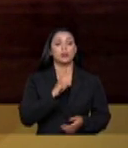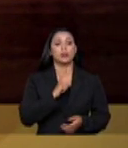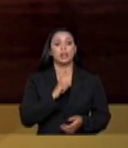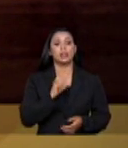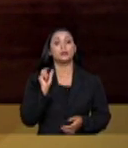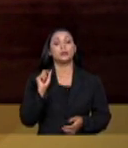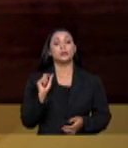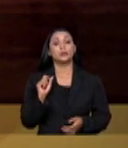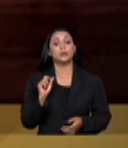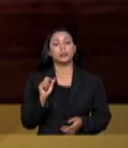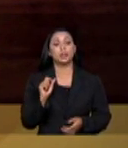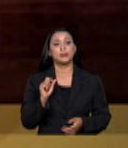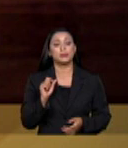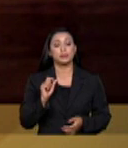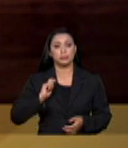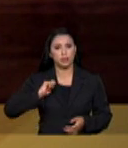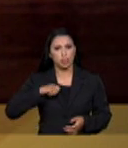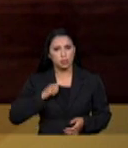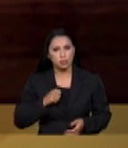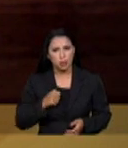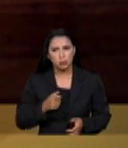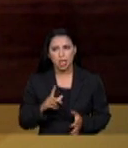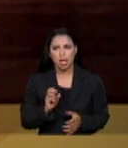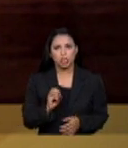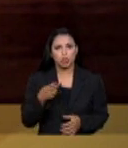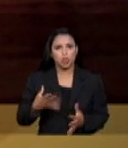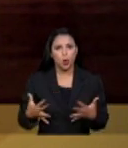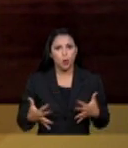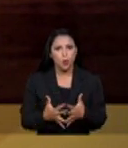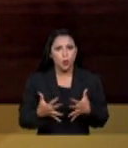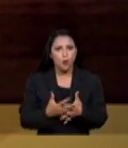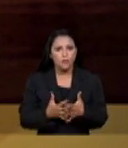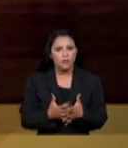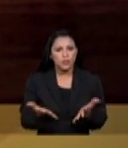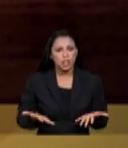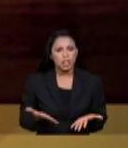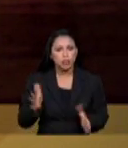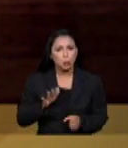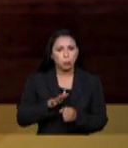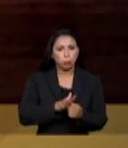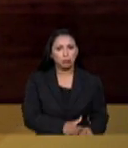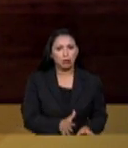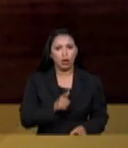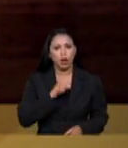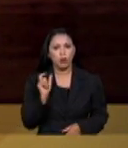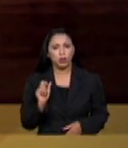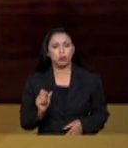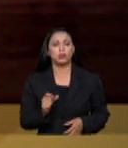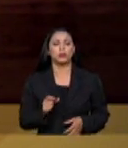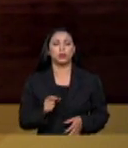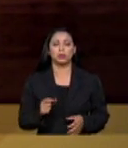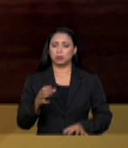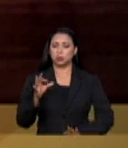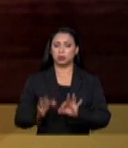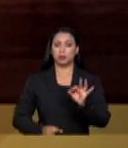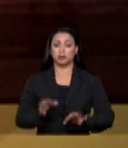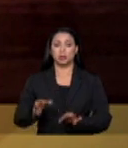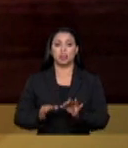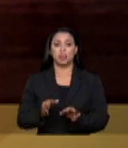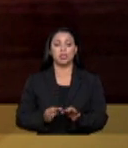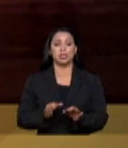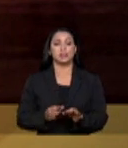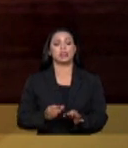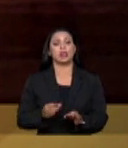em Julho onde conflito físico ou controvérsia judicial persistente a